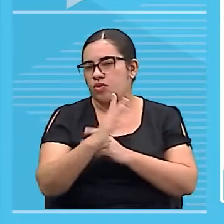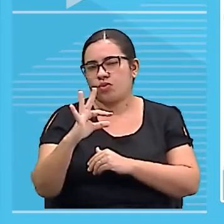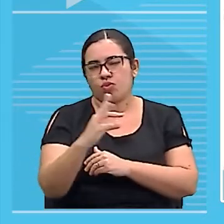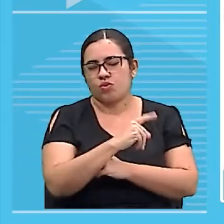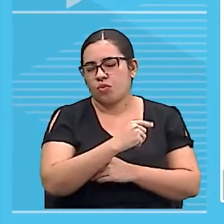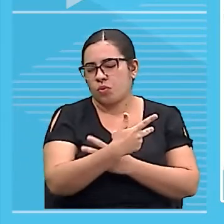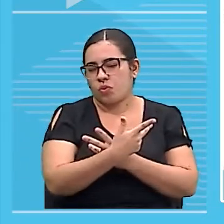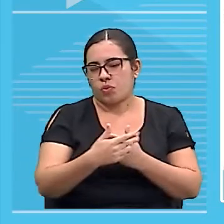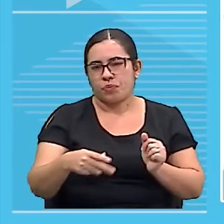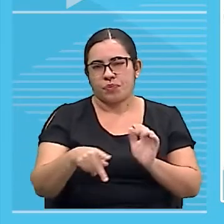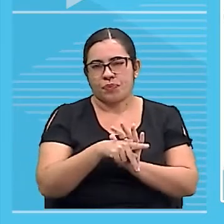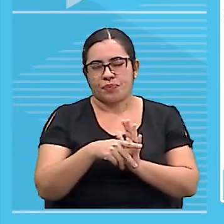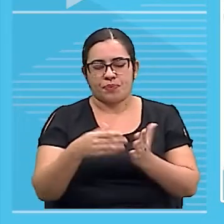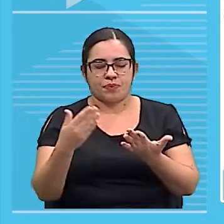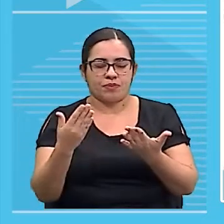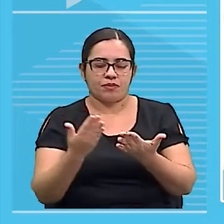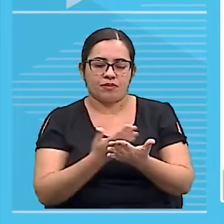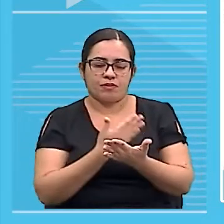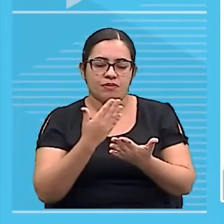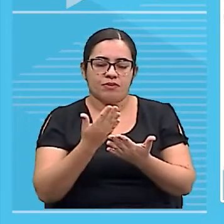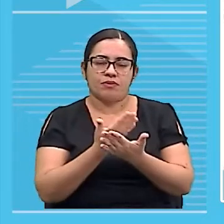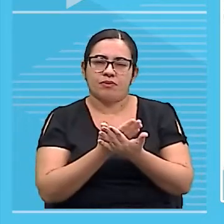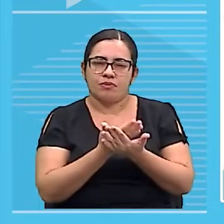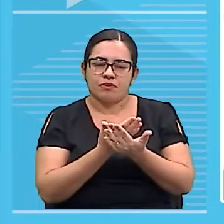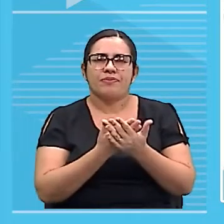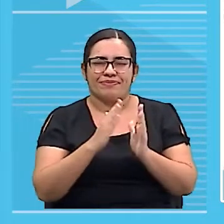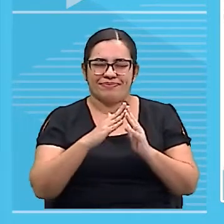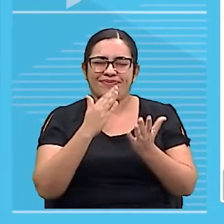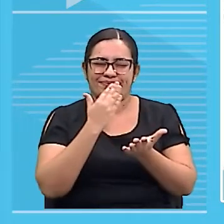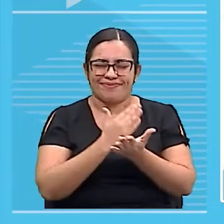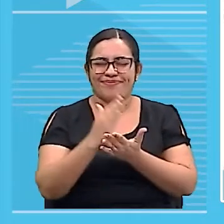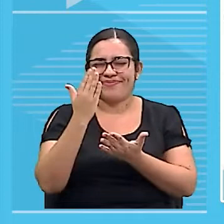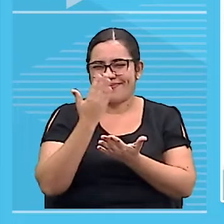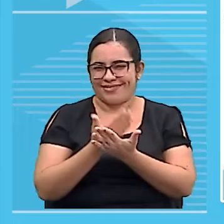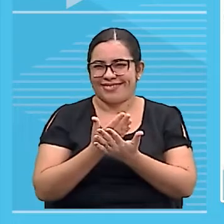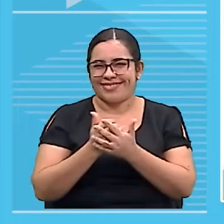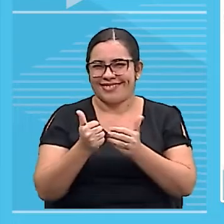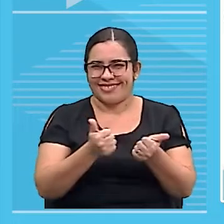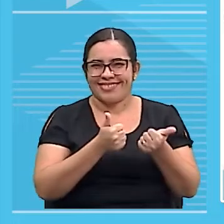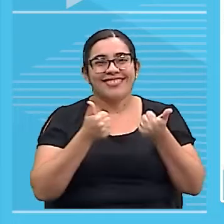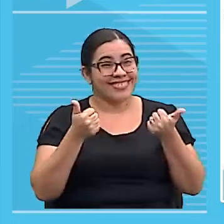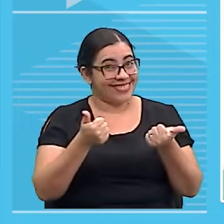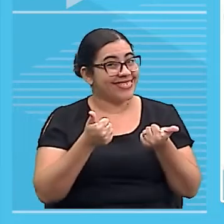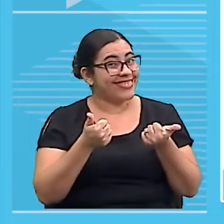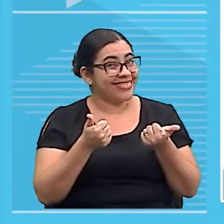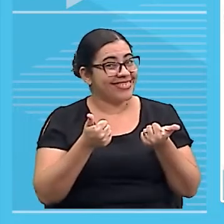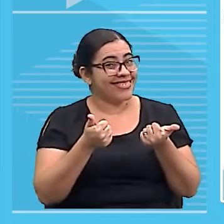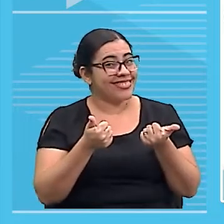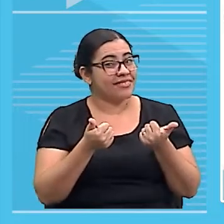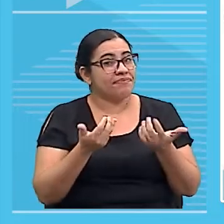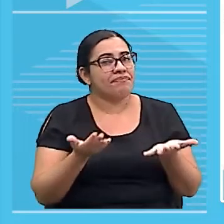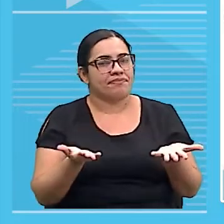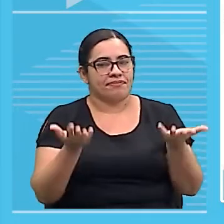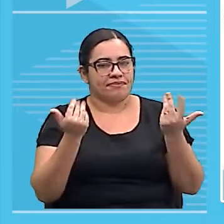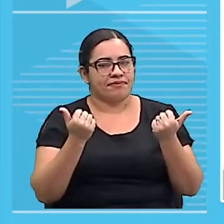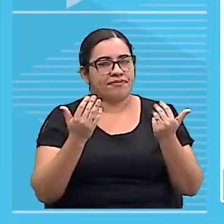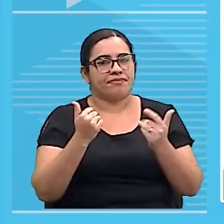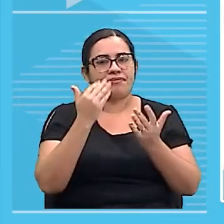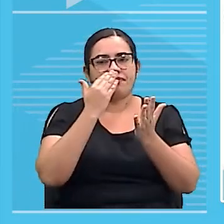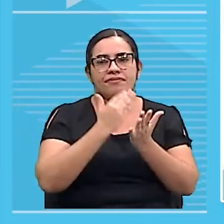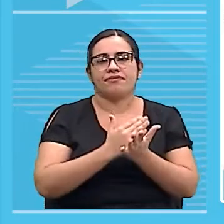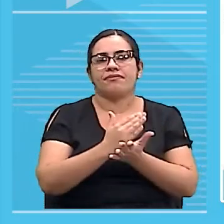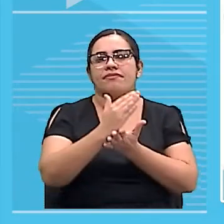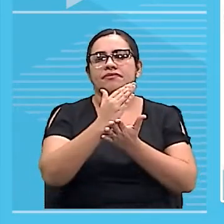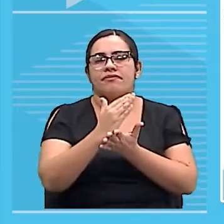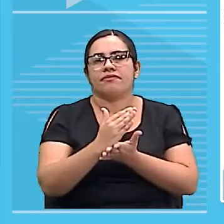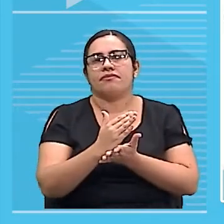escolar para gente começar mais um ao bom a beleza jovens para gente